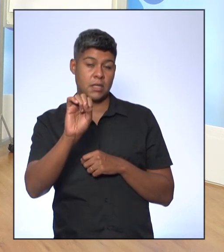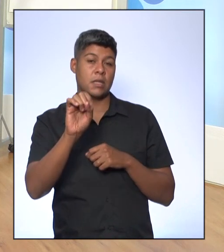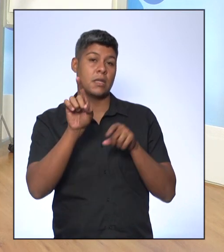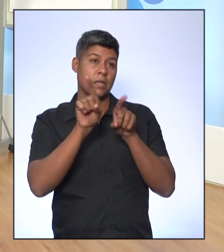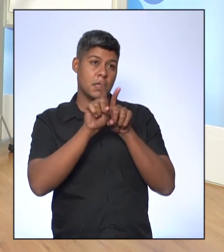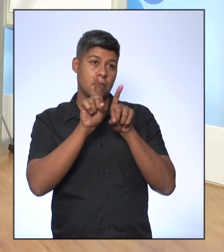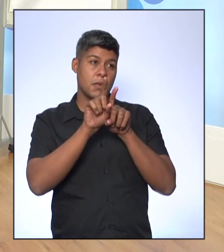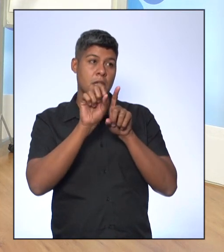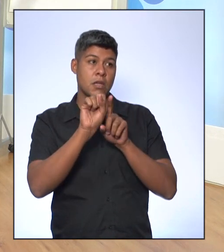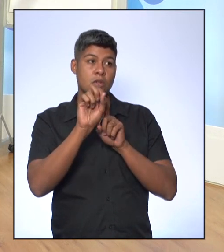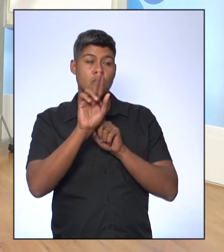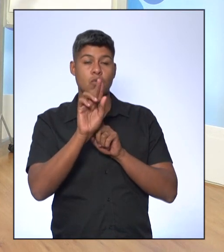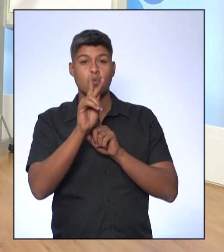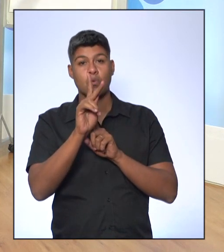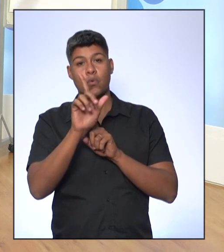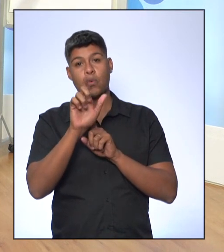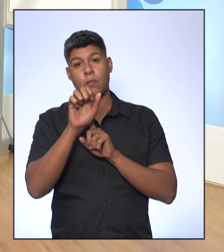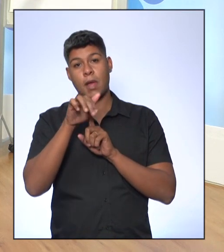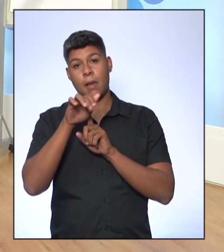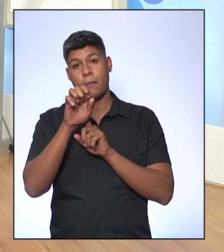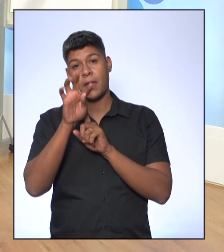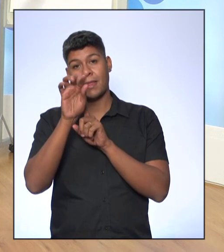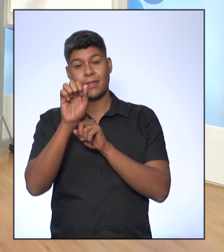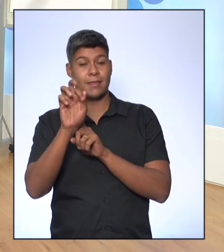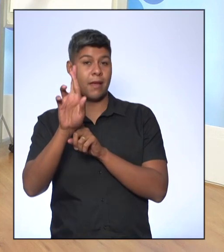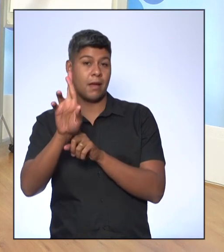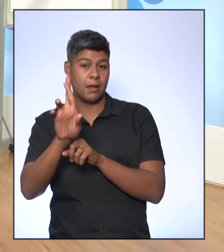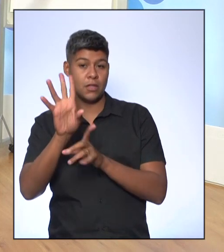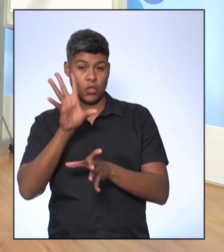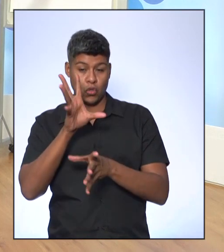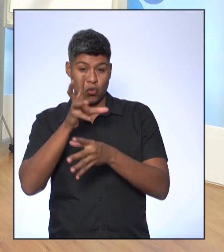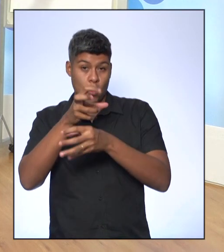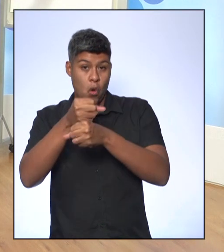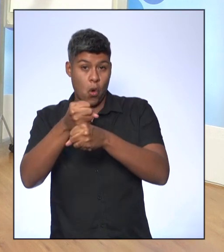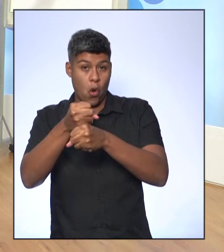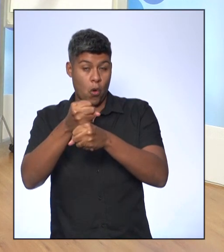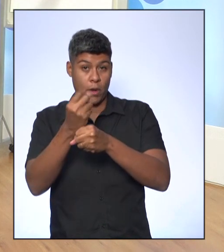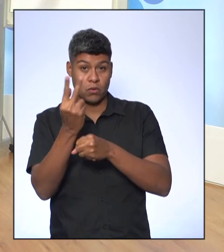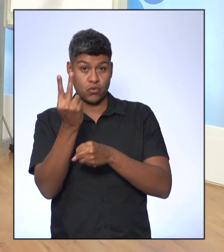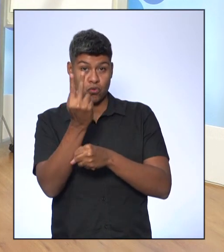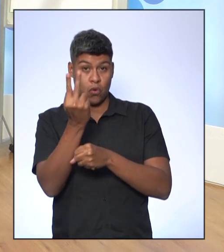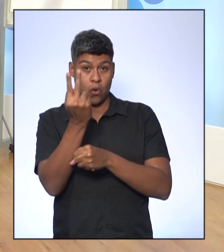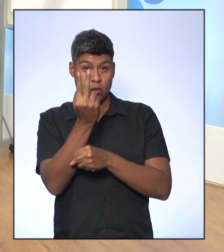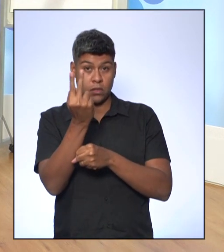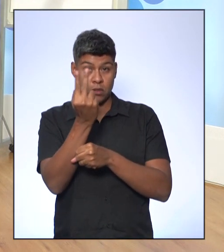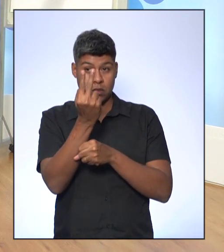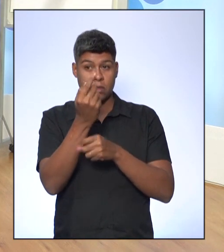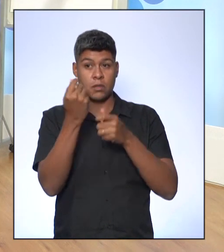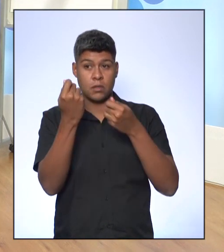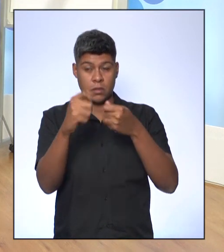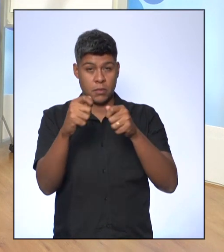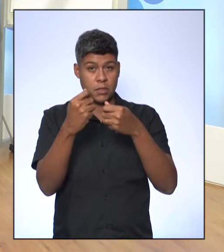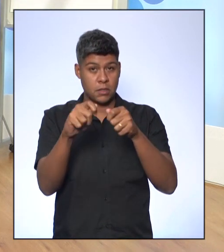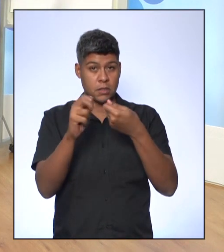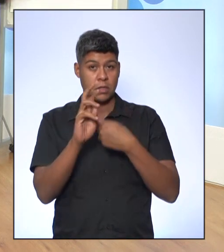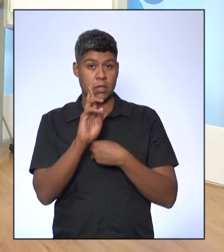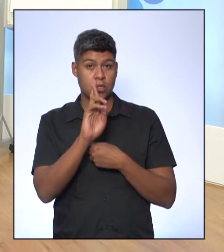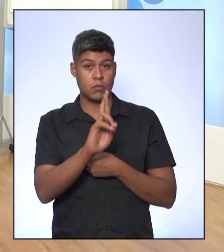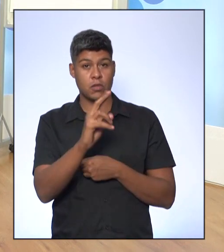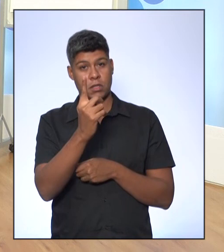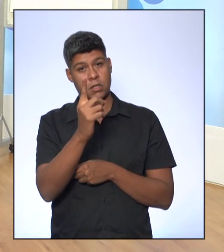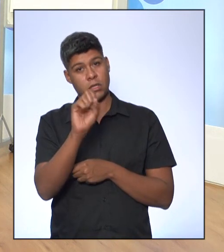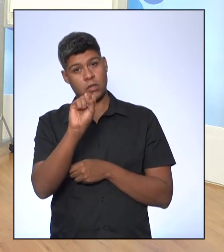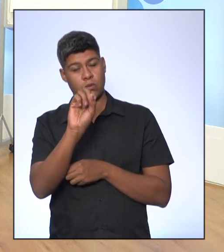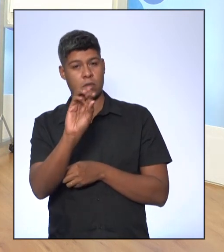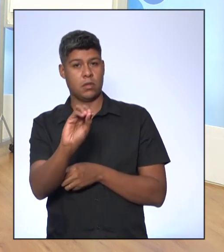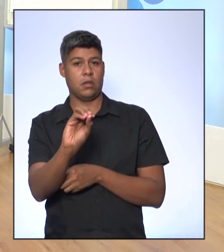suplementares. Isso mesmo. Então, a soma deles, né? Então, somando os dois, tem que dar 180, não é